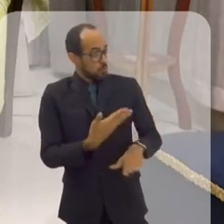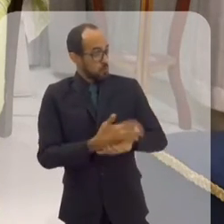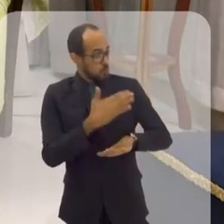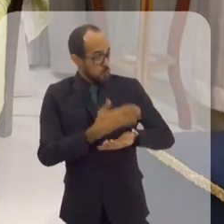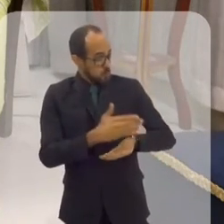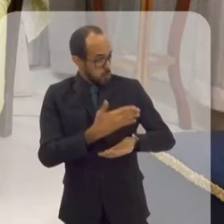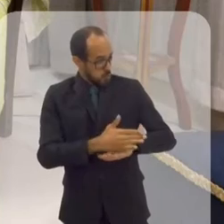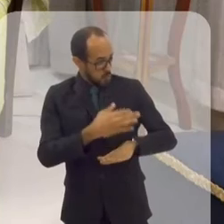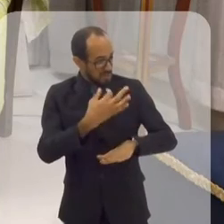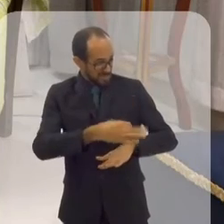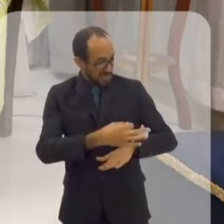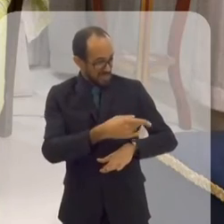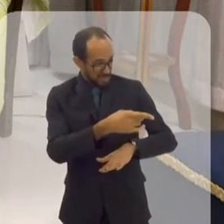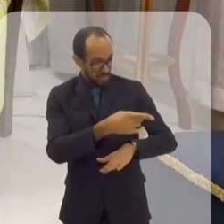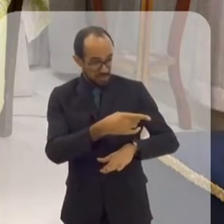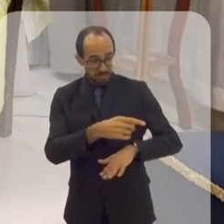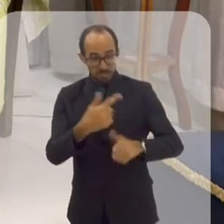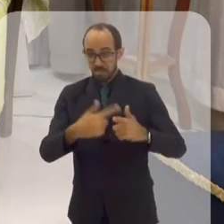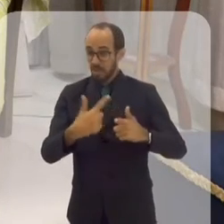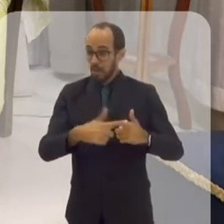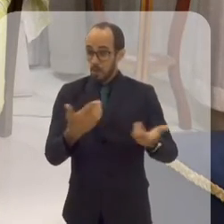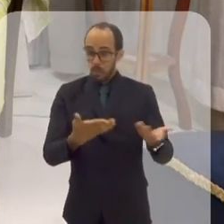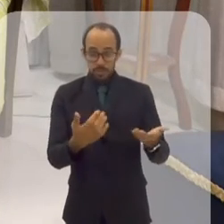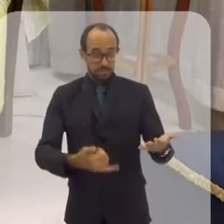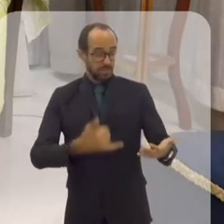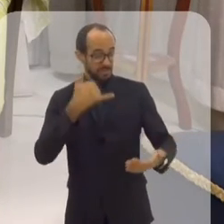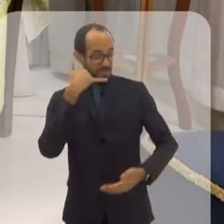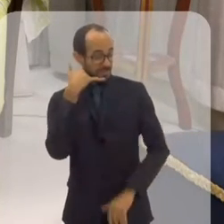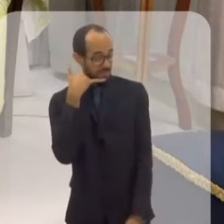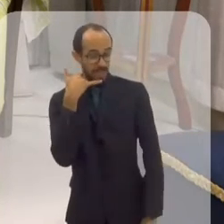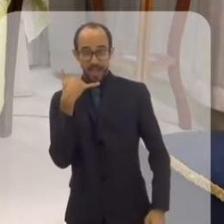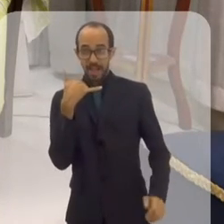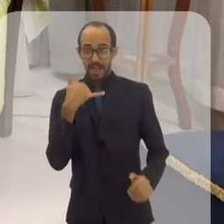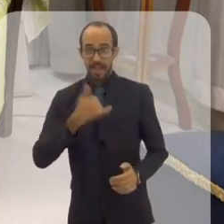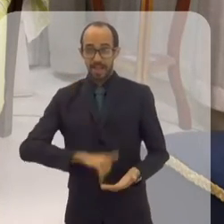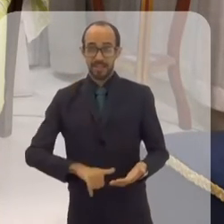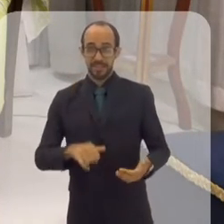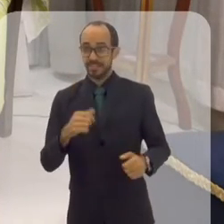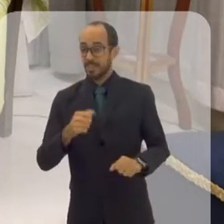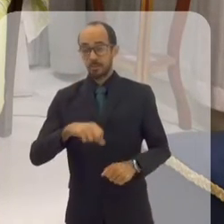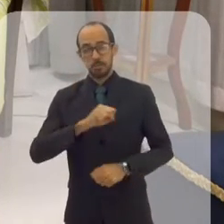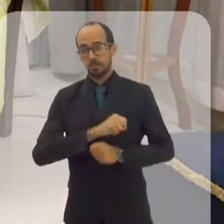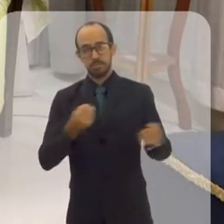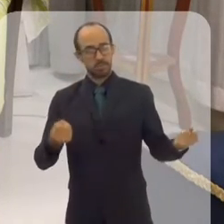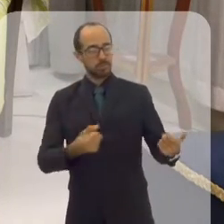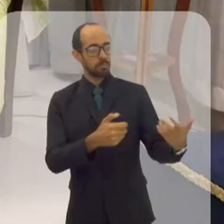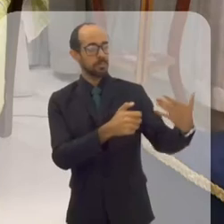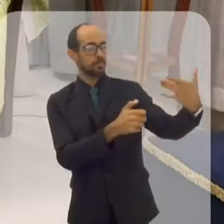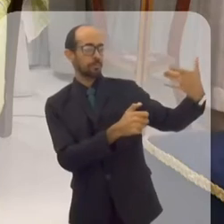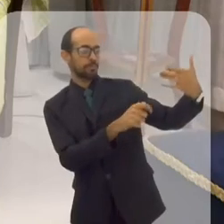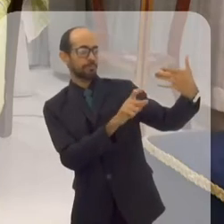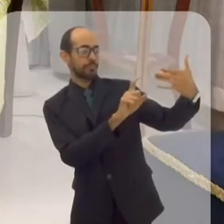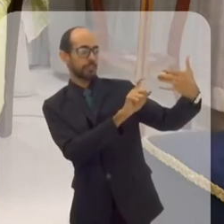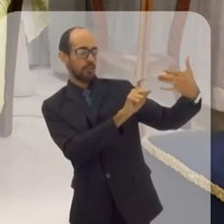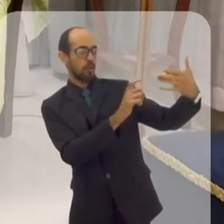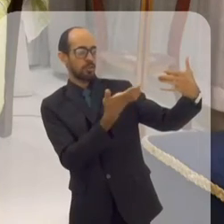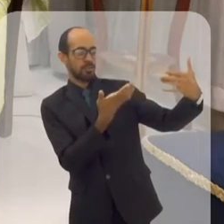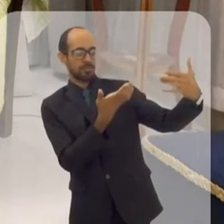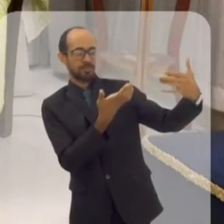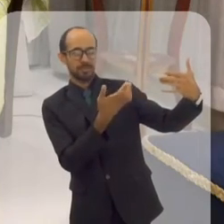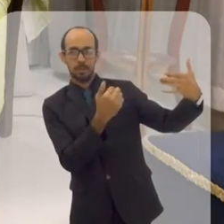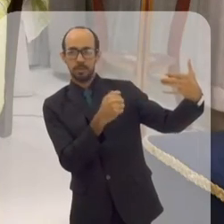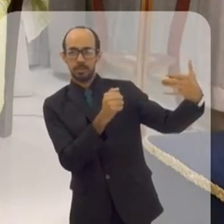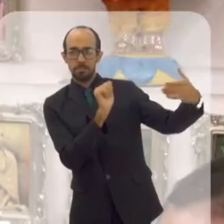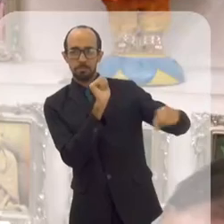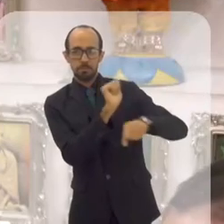exercício né também lá hoje é de hoje que as pessoas não largam o celular num larga uma selfie e ela